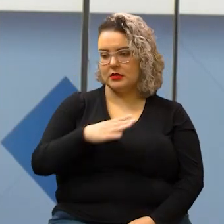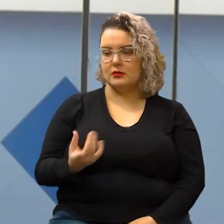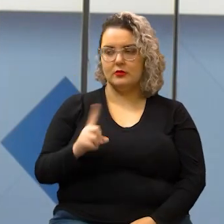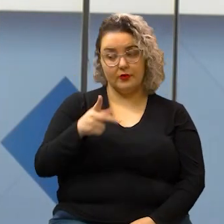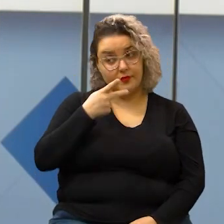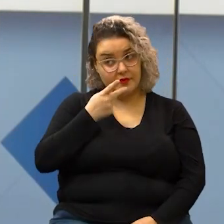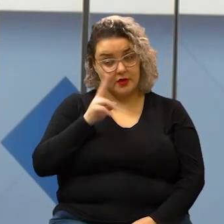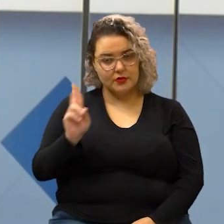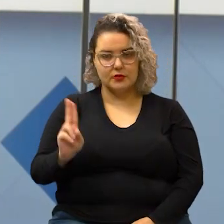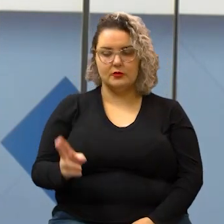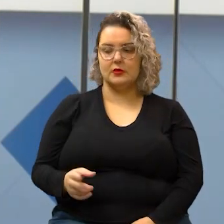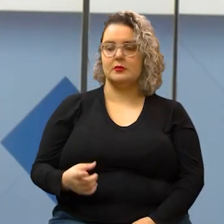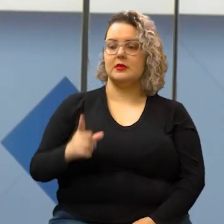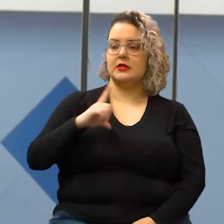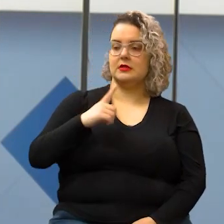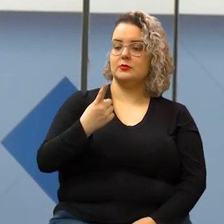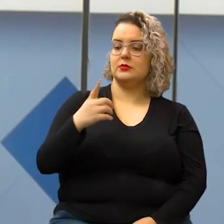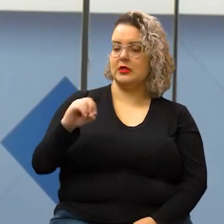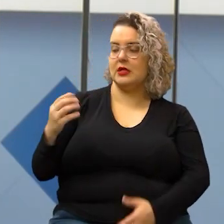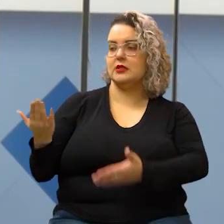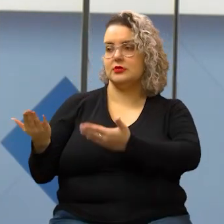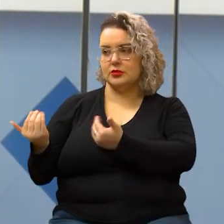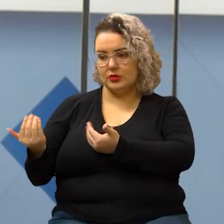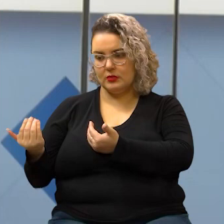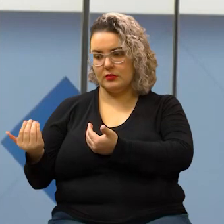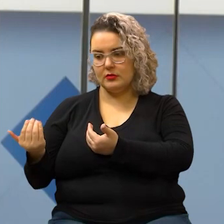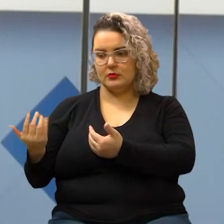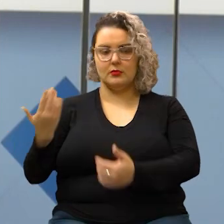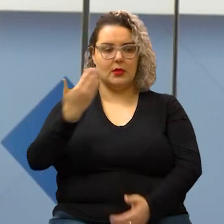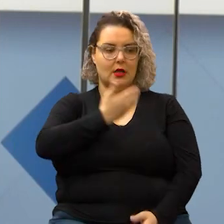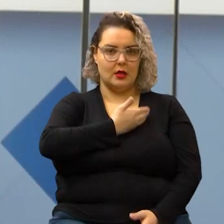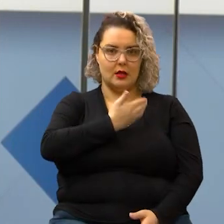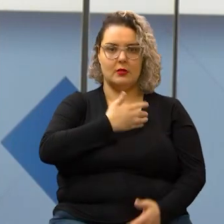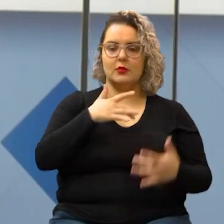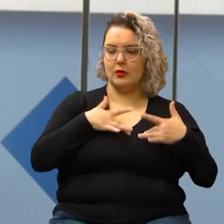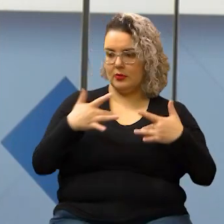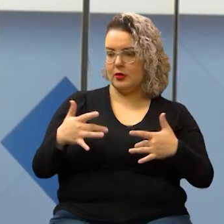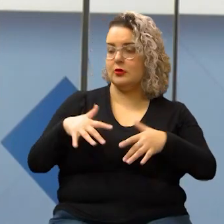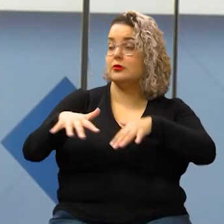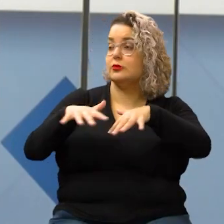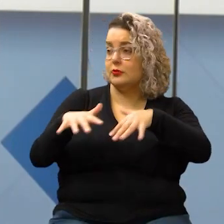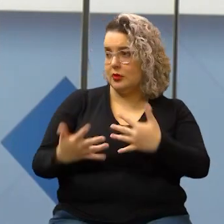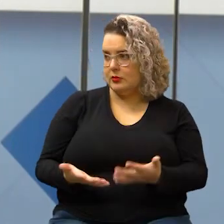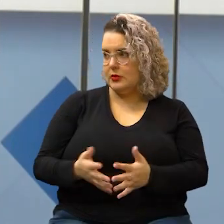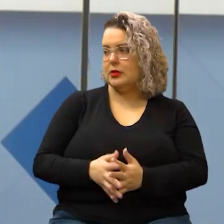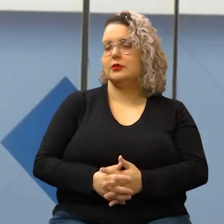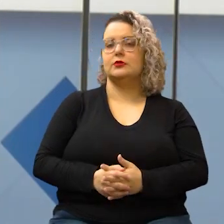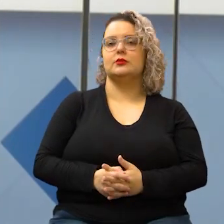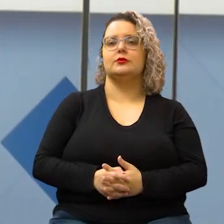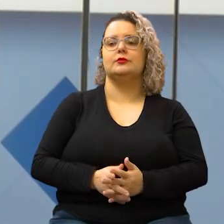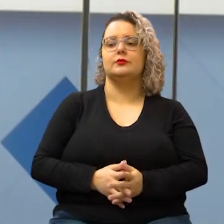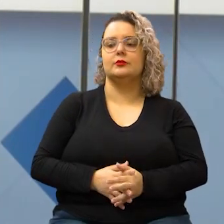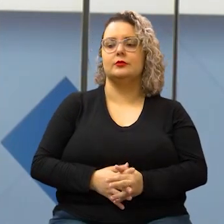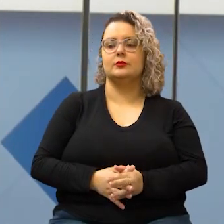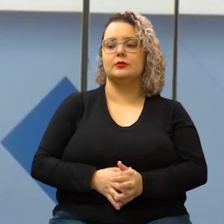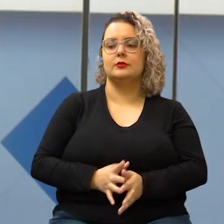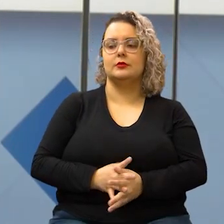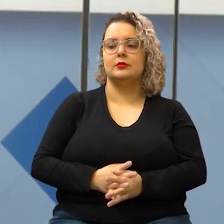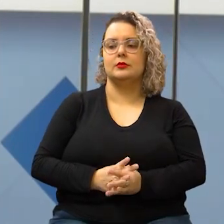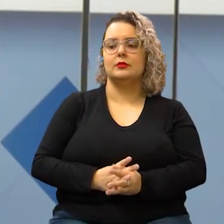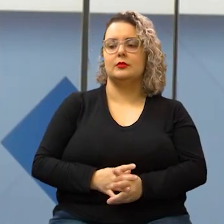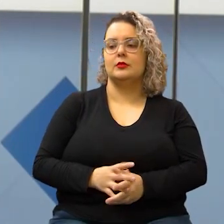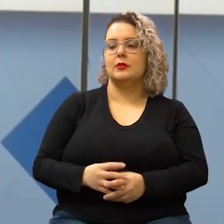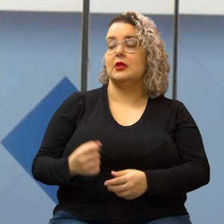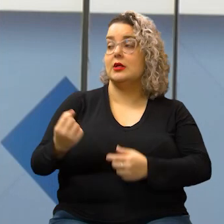mas nós pegamos 10 jovens, tá? Amigos, pessoas voluntárias do movimento, e se